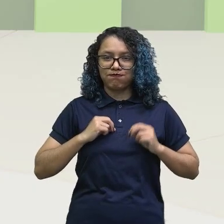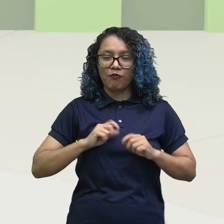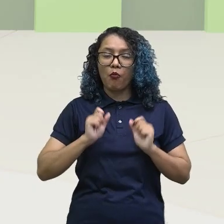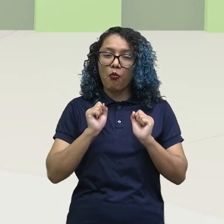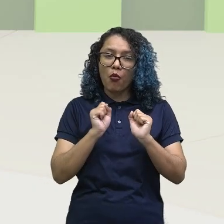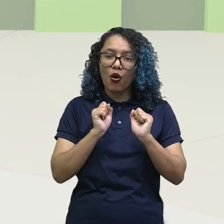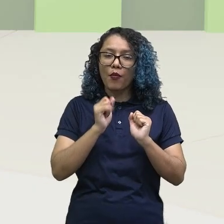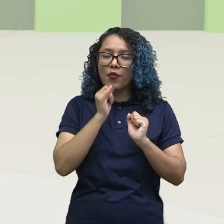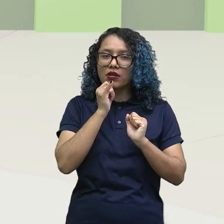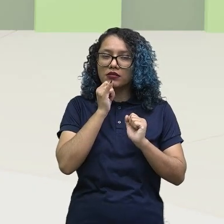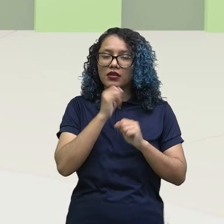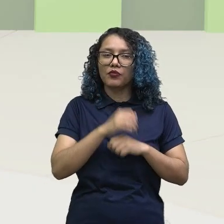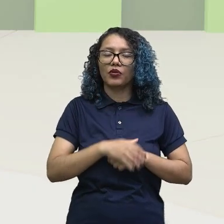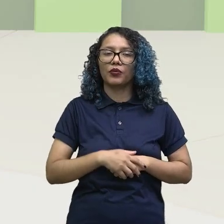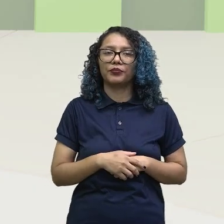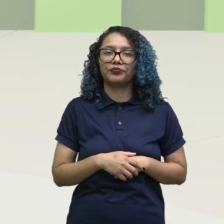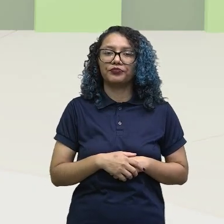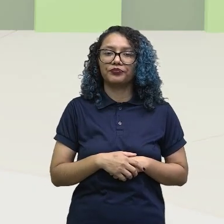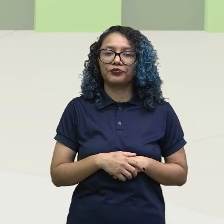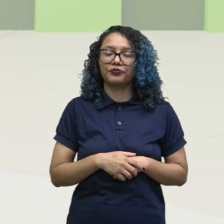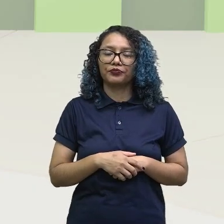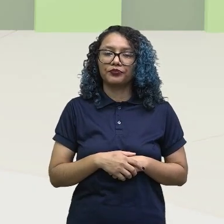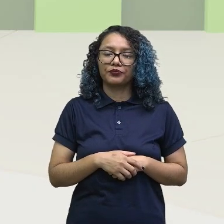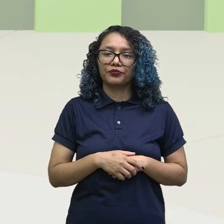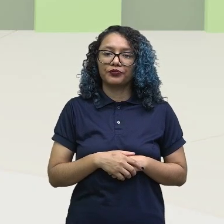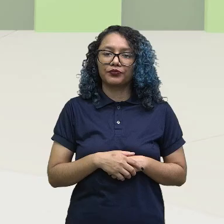aqui estar